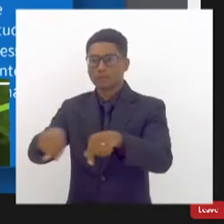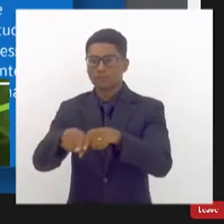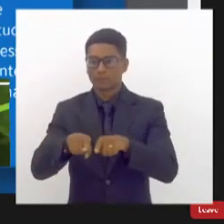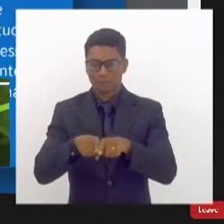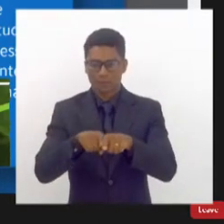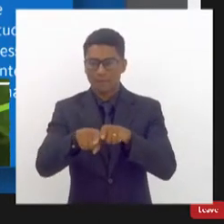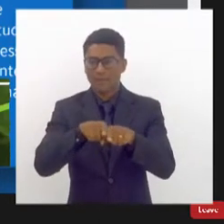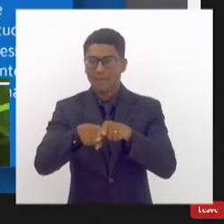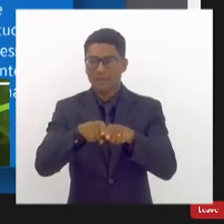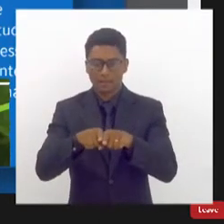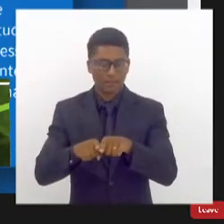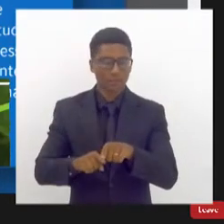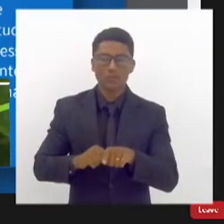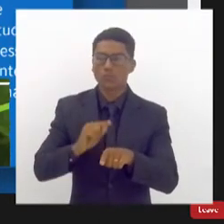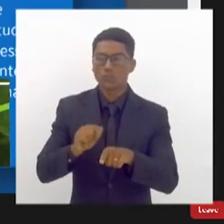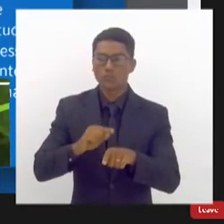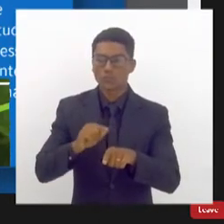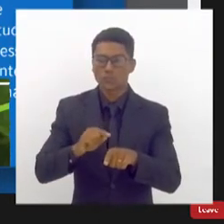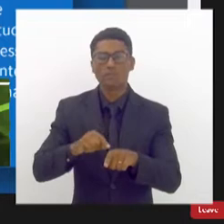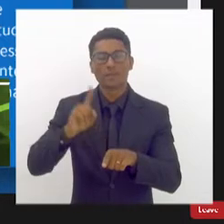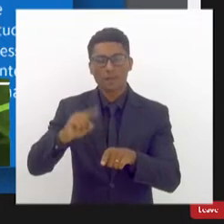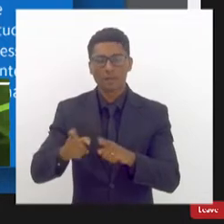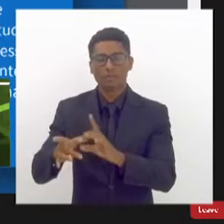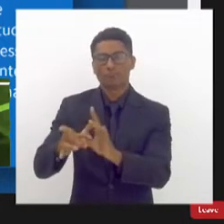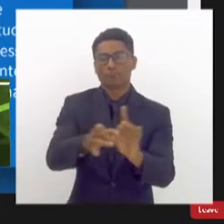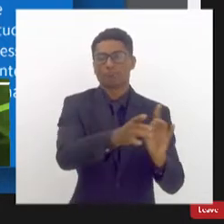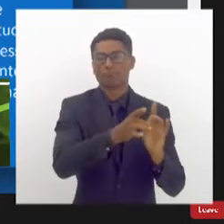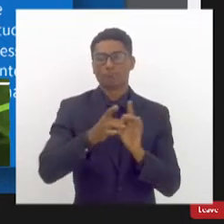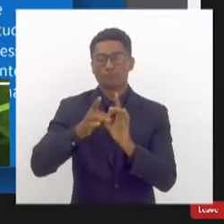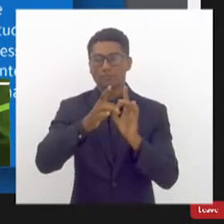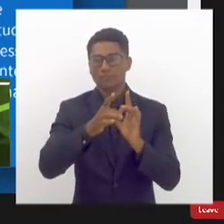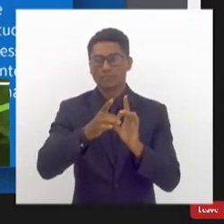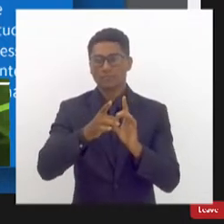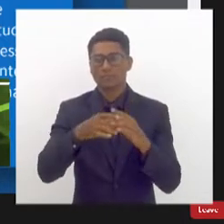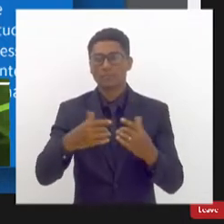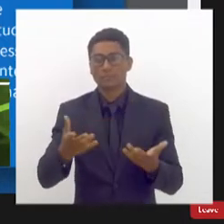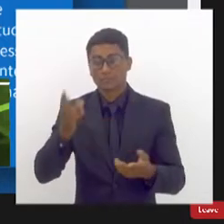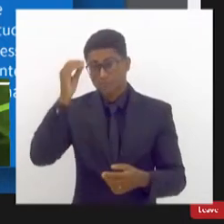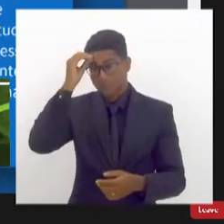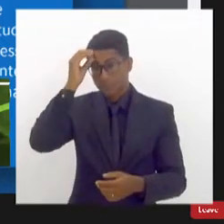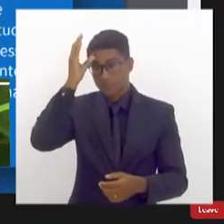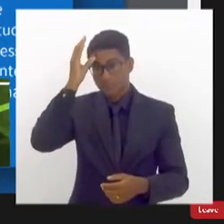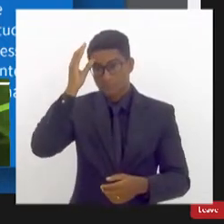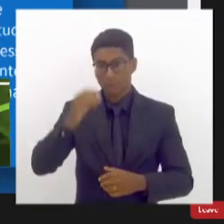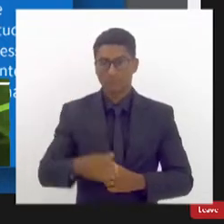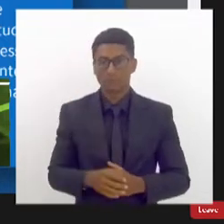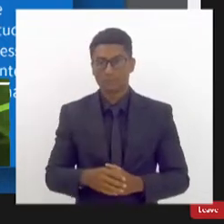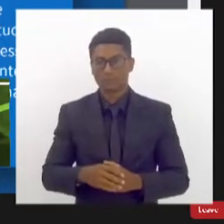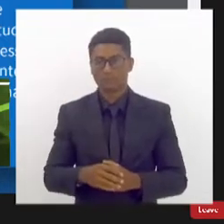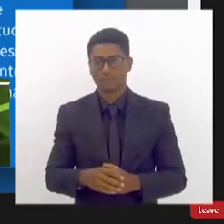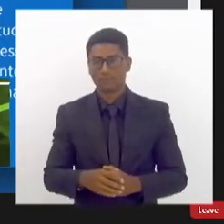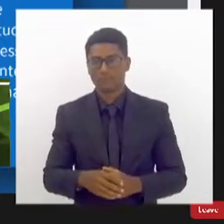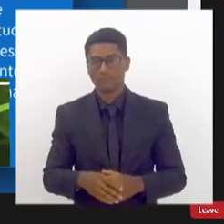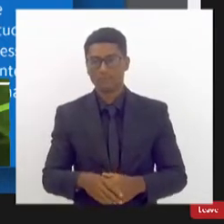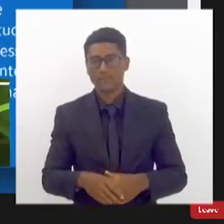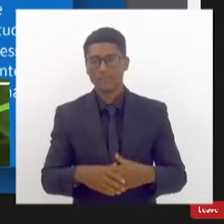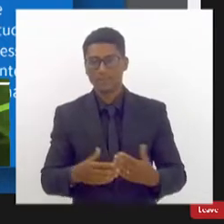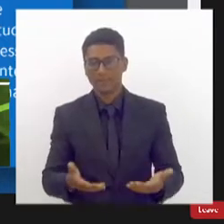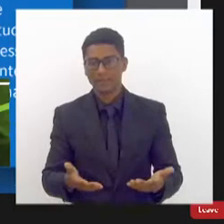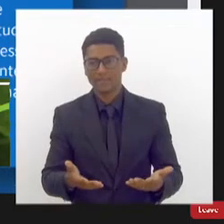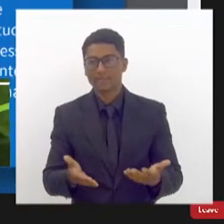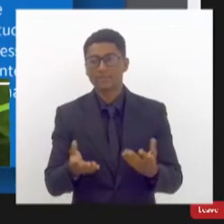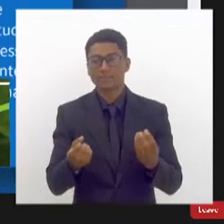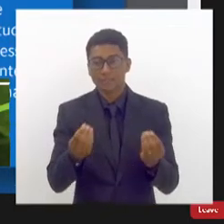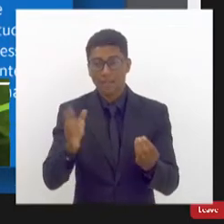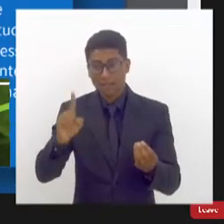que tudo isso, mais que virtude, mais que saber, é sabedoria. É possuidor do senso profundo de